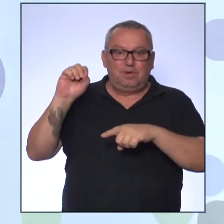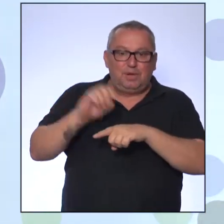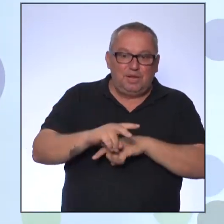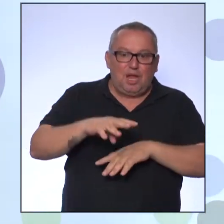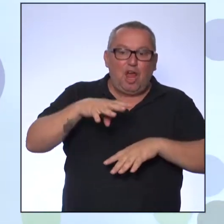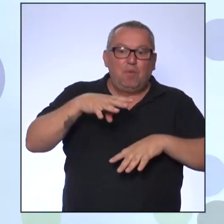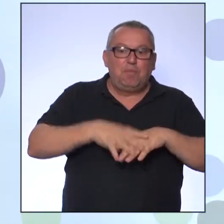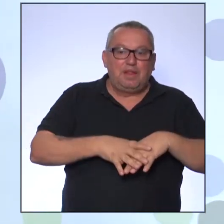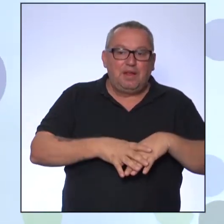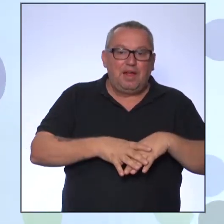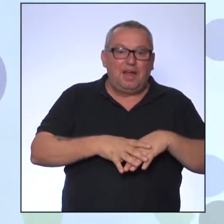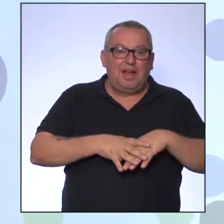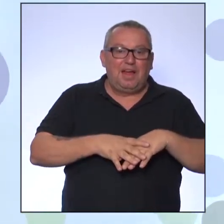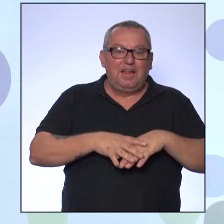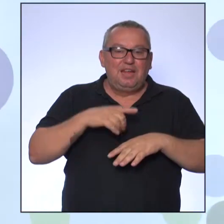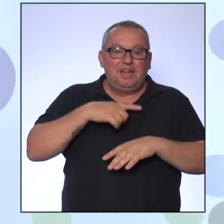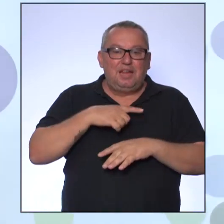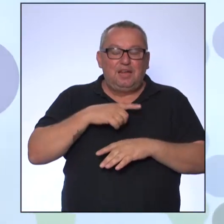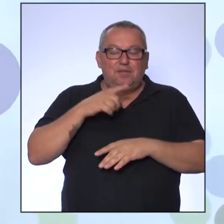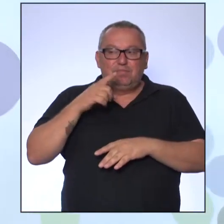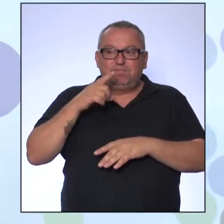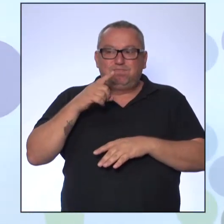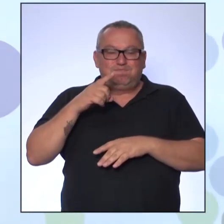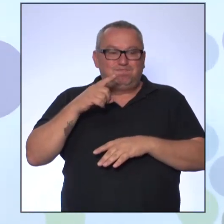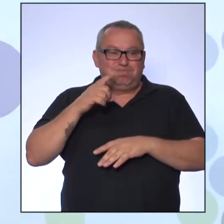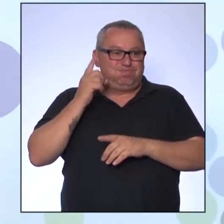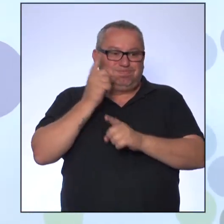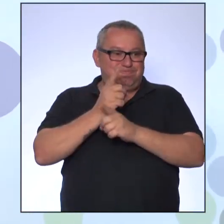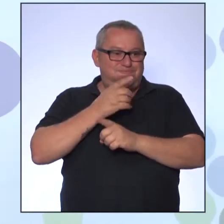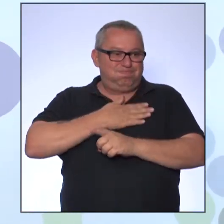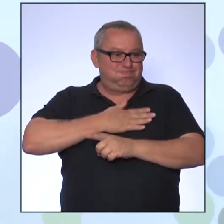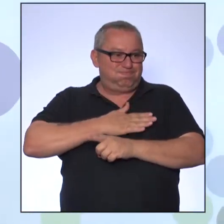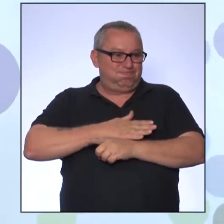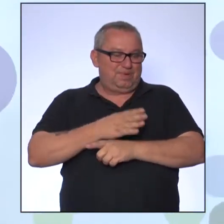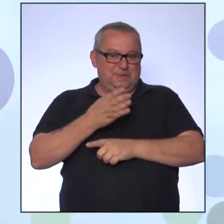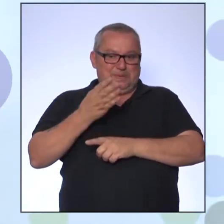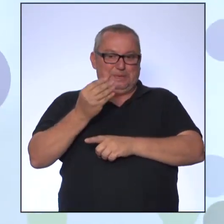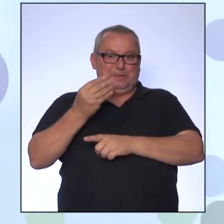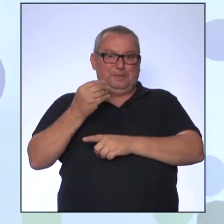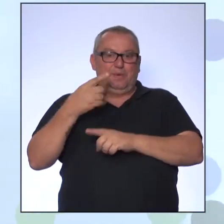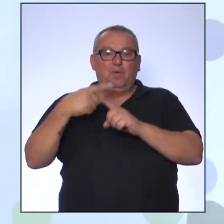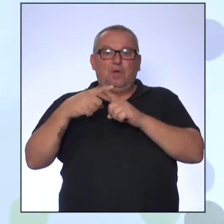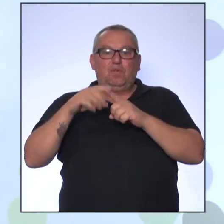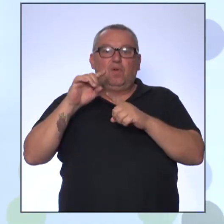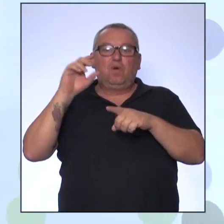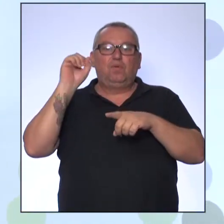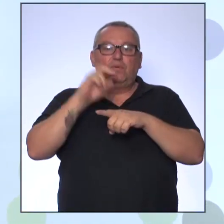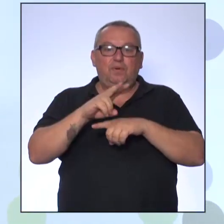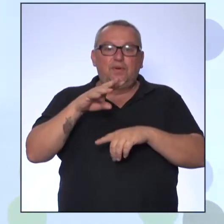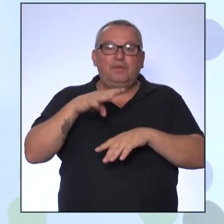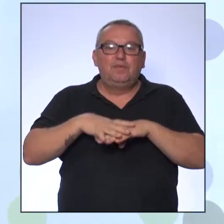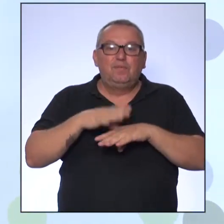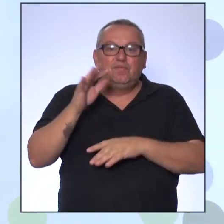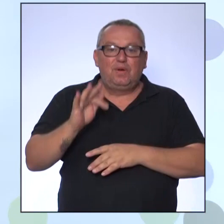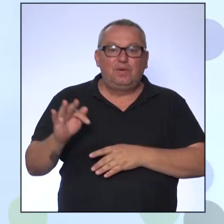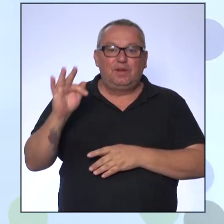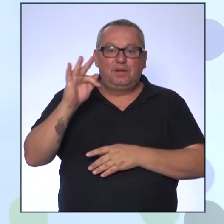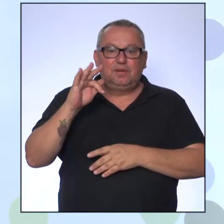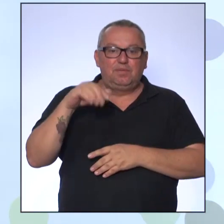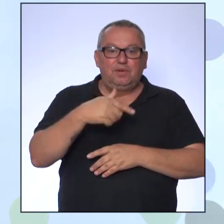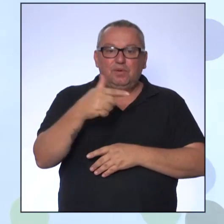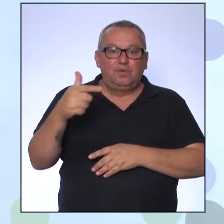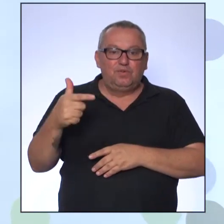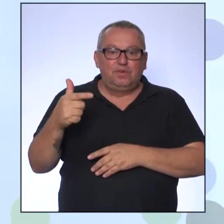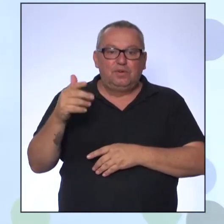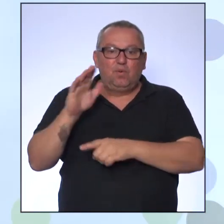matemática, eu descobri que eu não gostava tanto. Por que eu descobri isso só quando eu entrei na faculdade? Porque eu não tinha